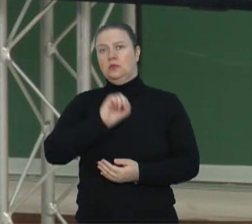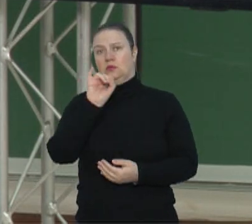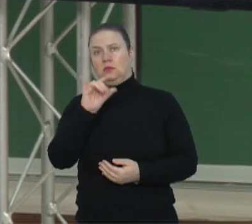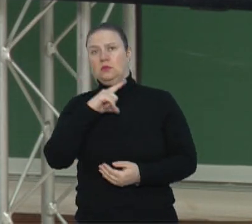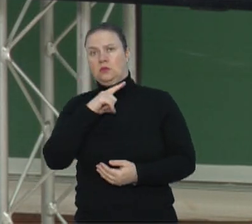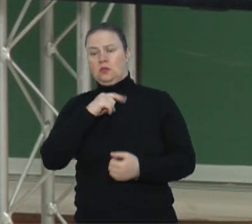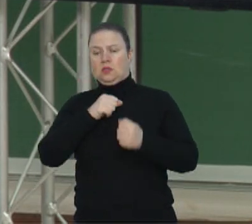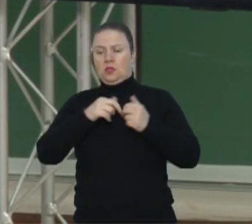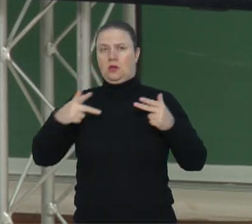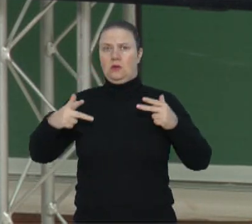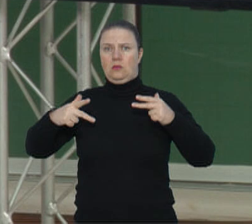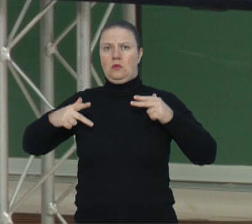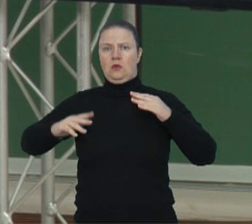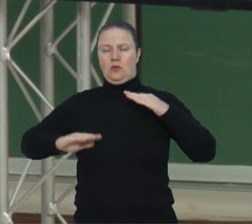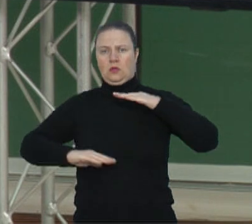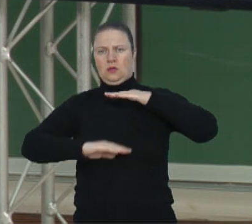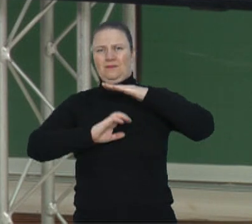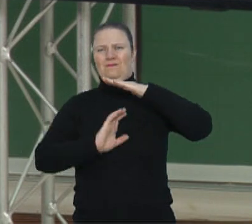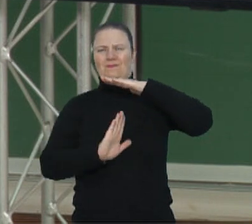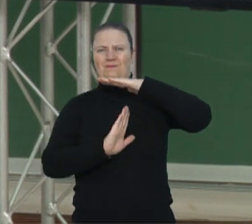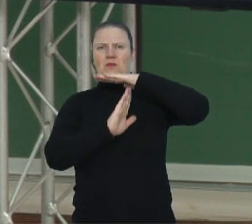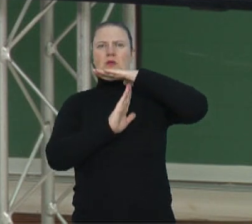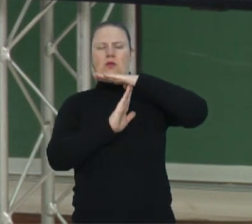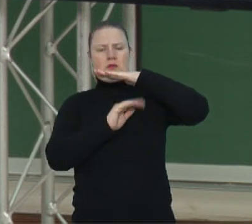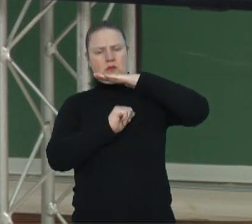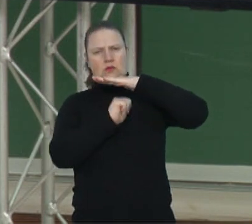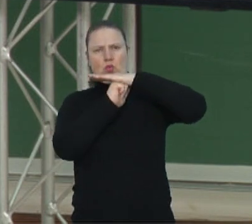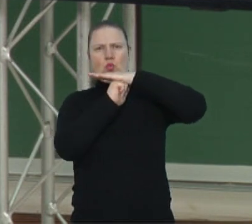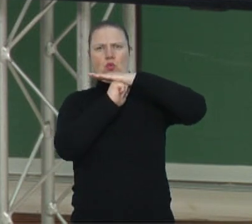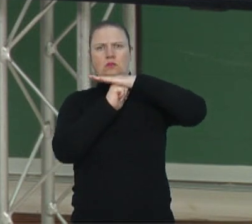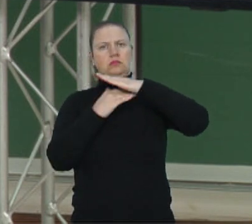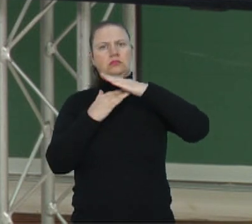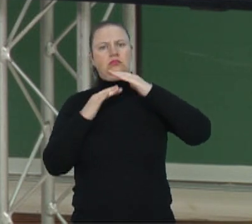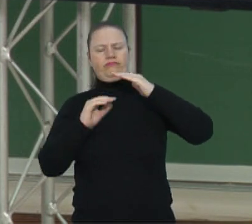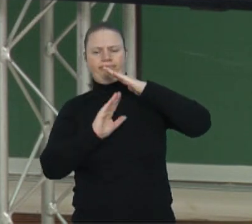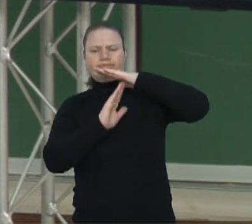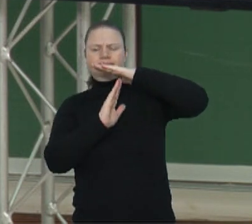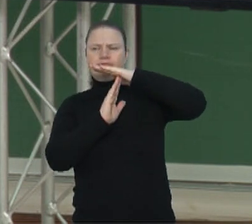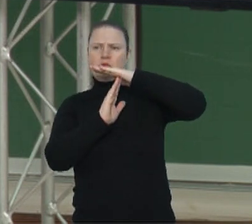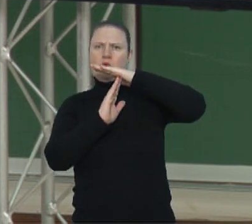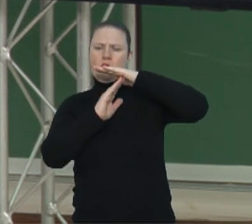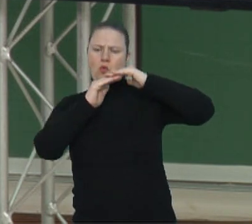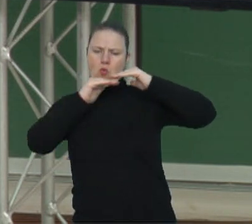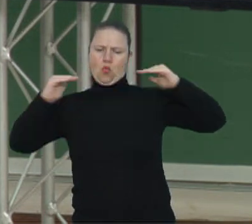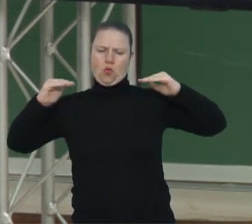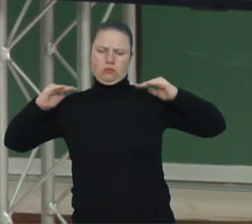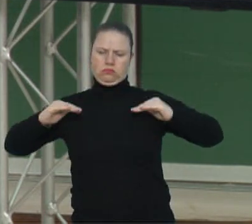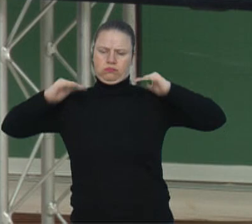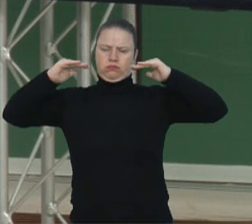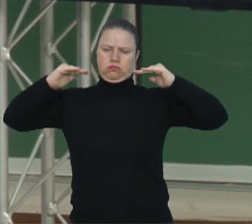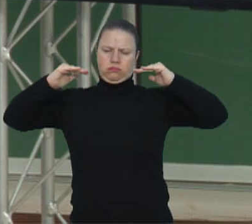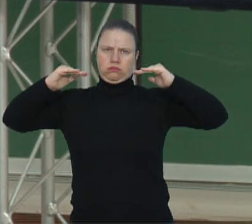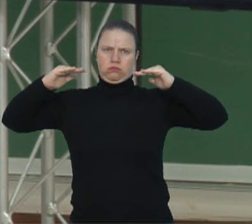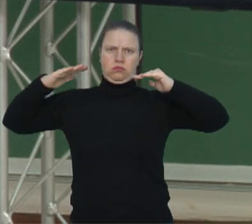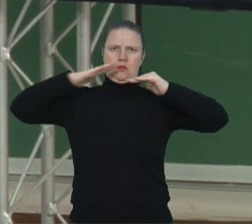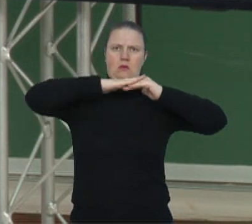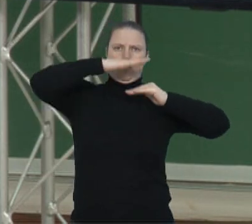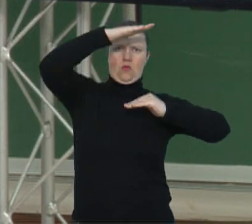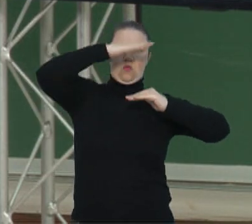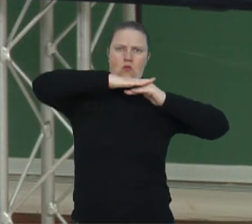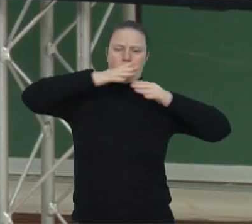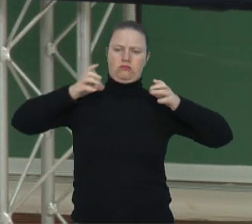Então, é isso que a assemblagem começou a fazer, ela começou a descaracterizar o que era pintura e o que era escultura.